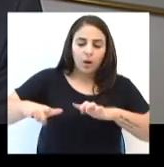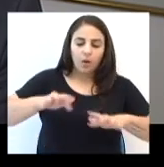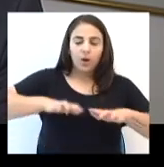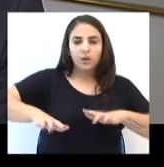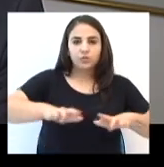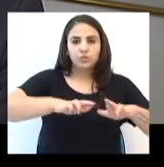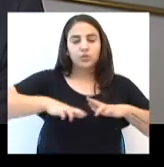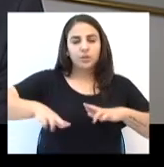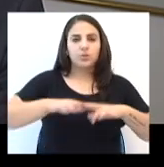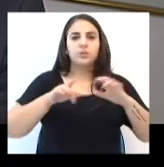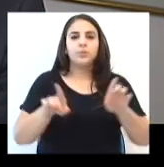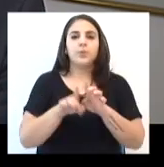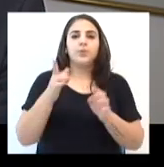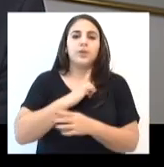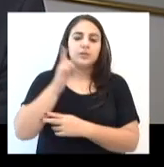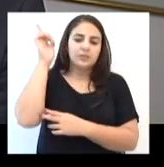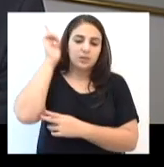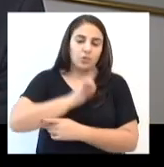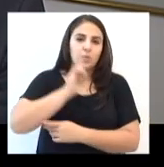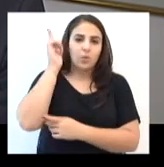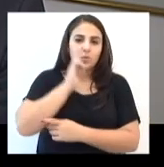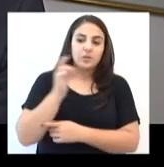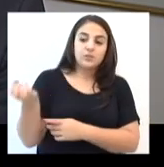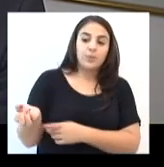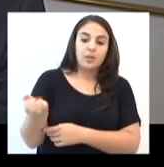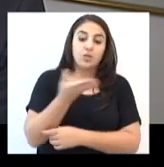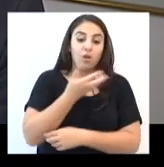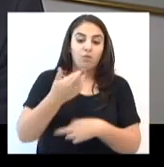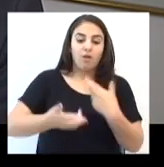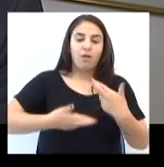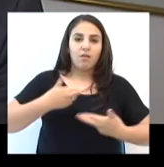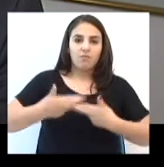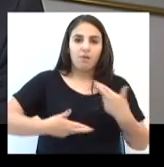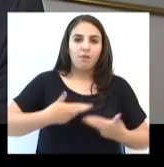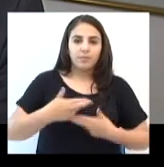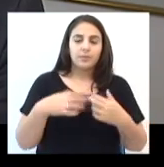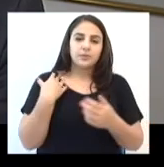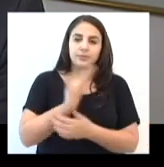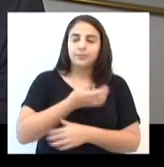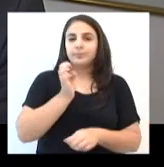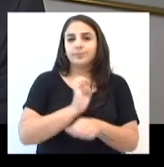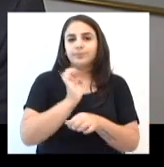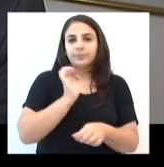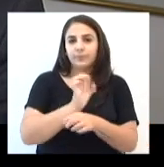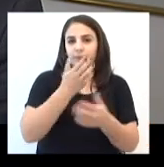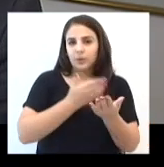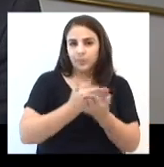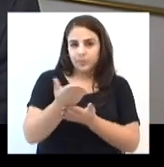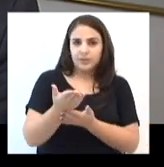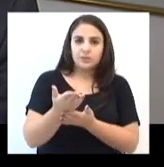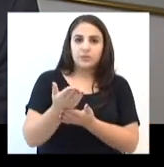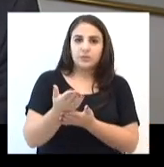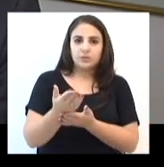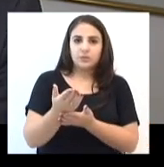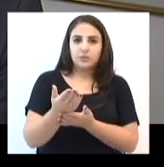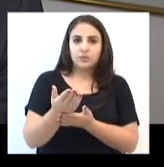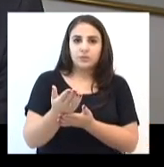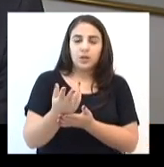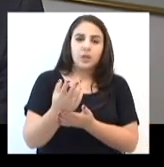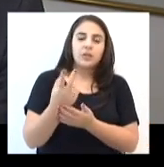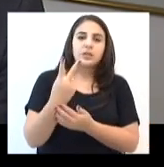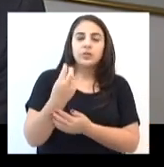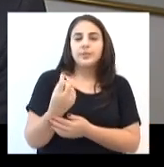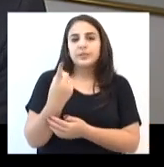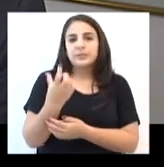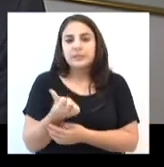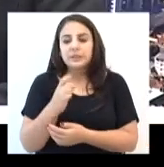que vão ser beneficiados com essa nova obra que nós esperamos que ainda no início do ano que vem ela